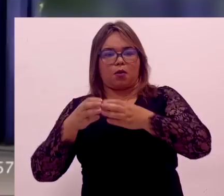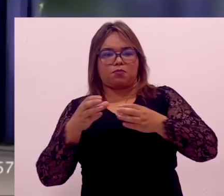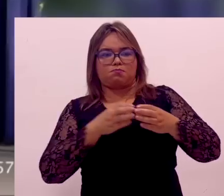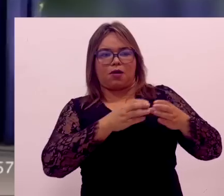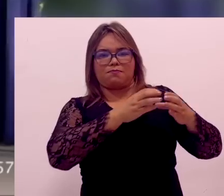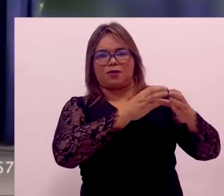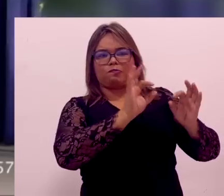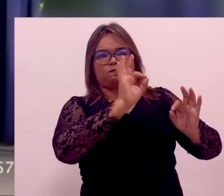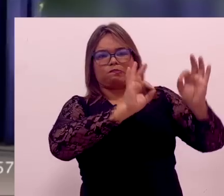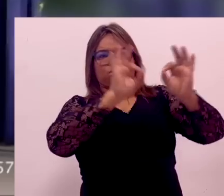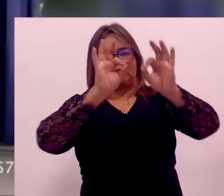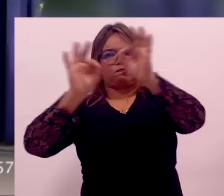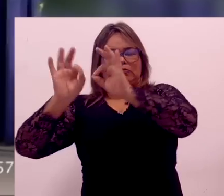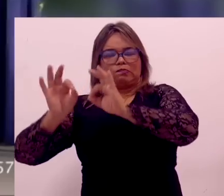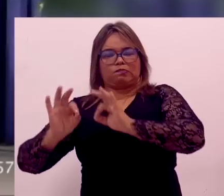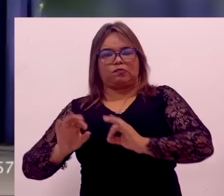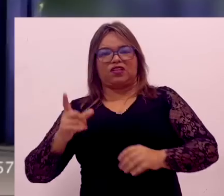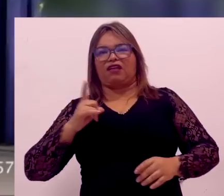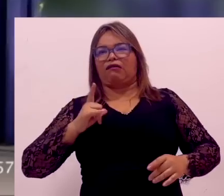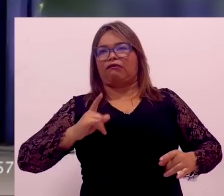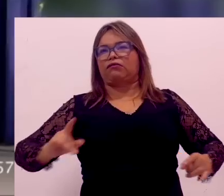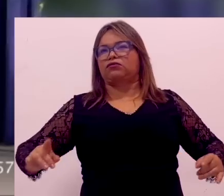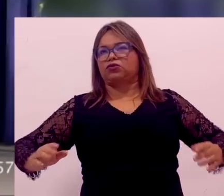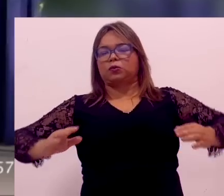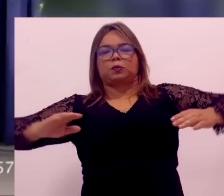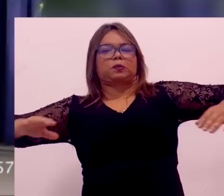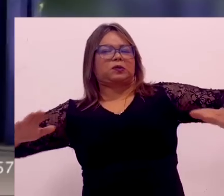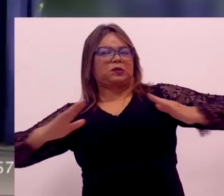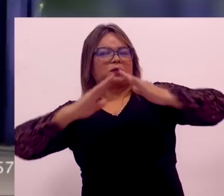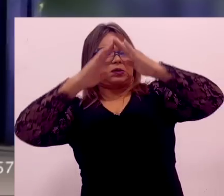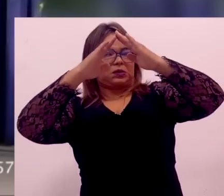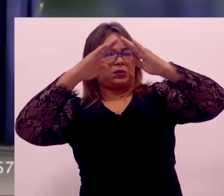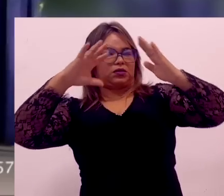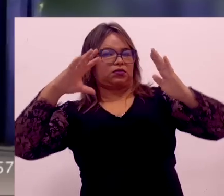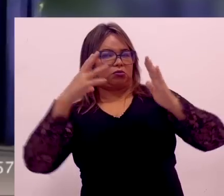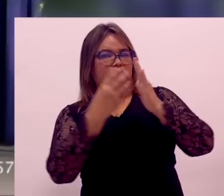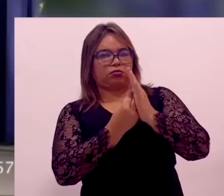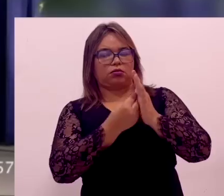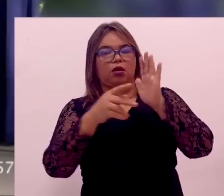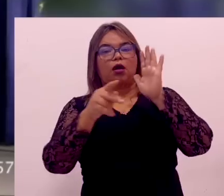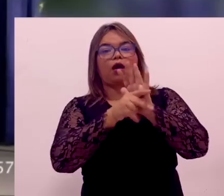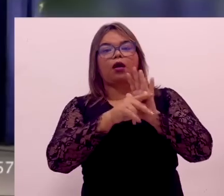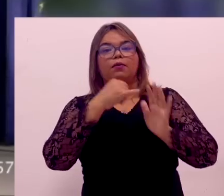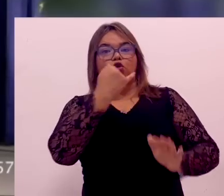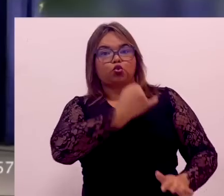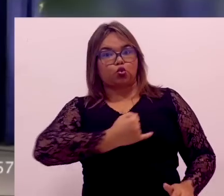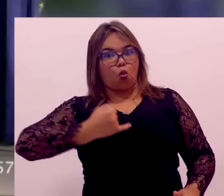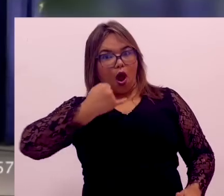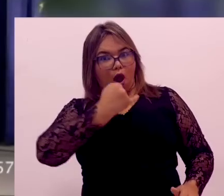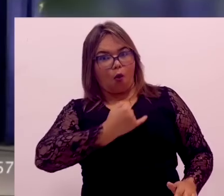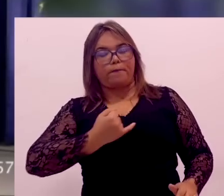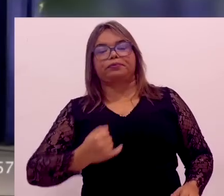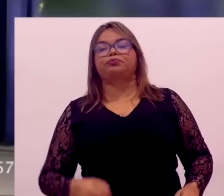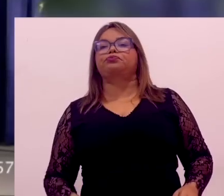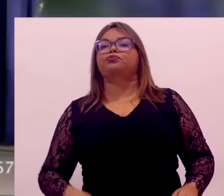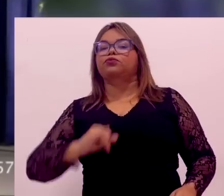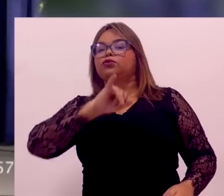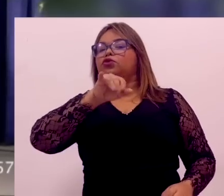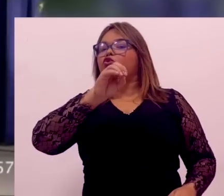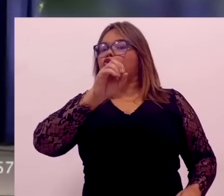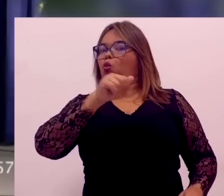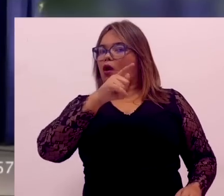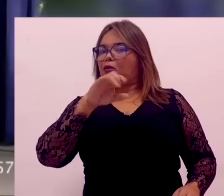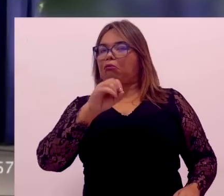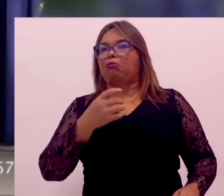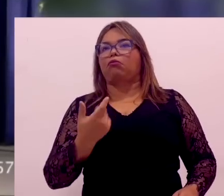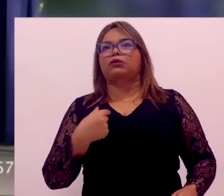São grandes organizações que têm grandes catedrais de São João. E algumas coisas estranhas acontecem